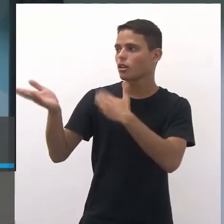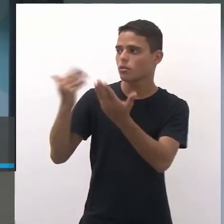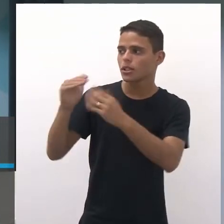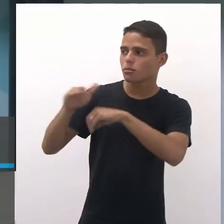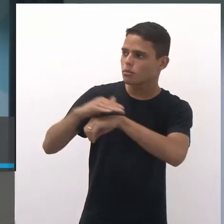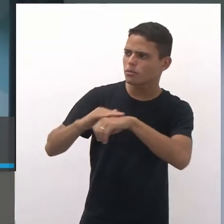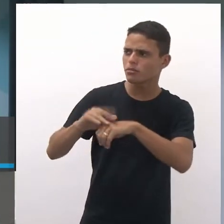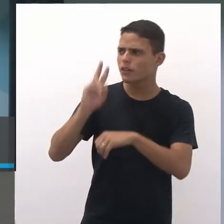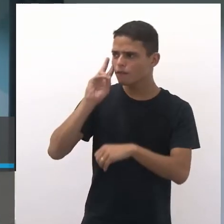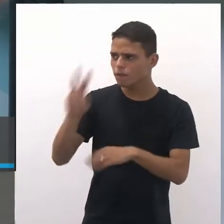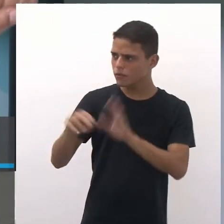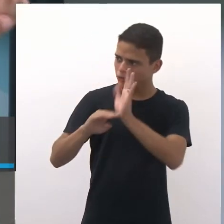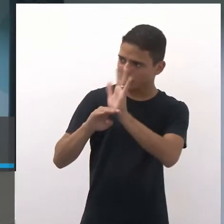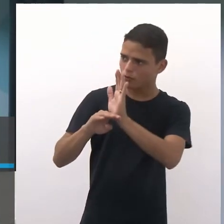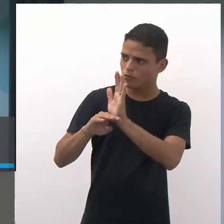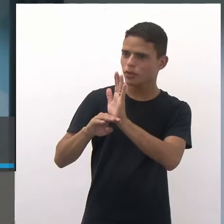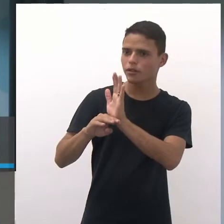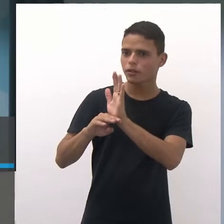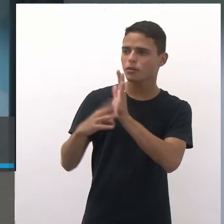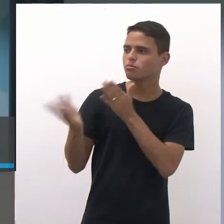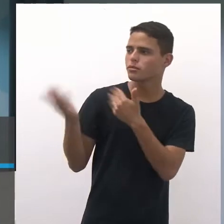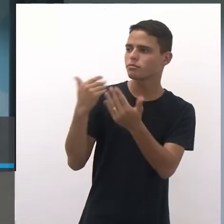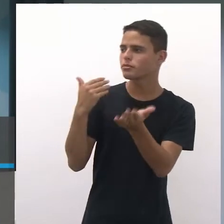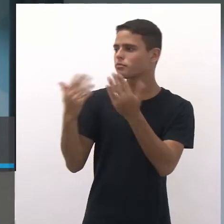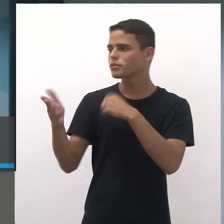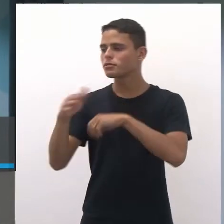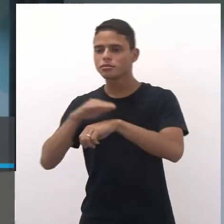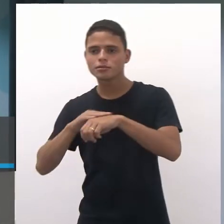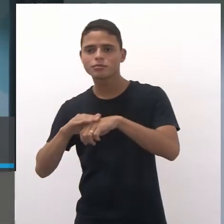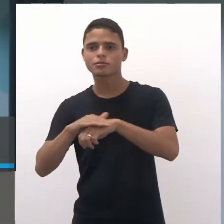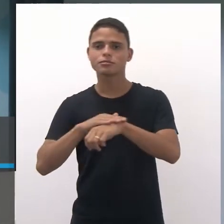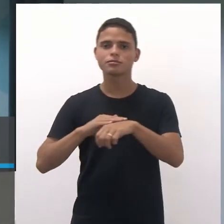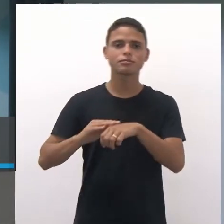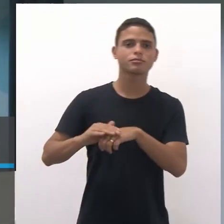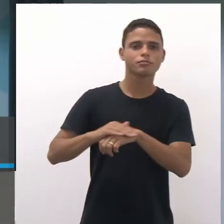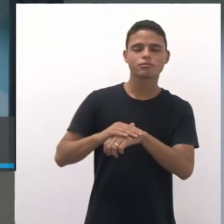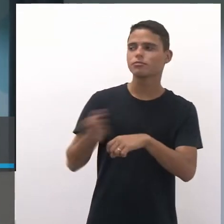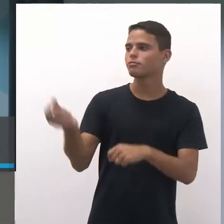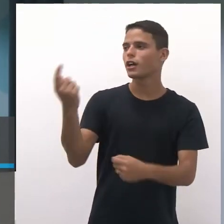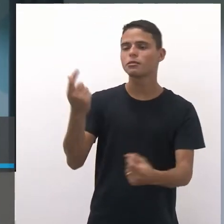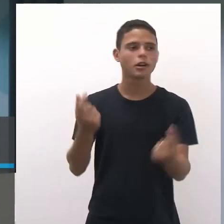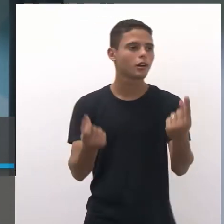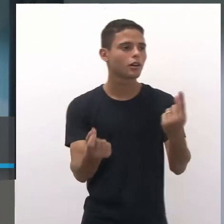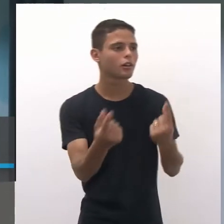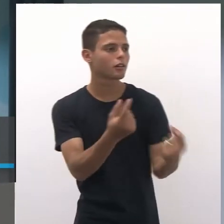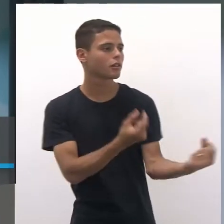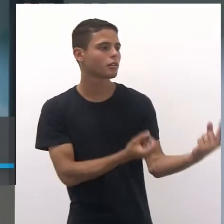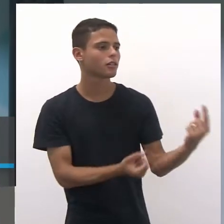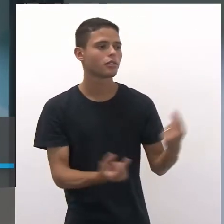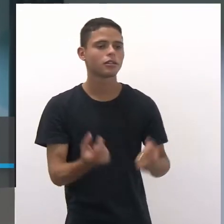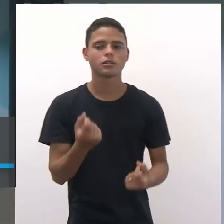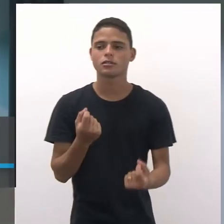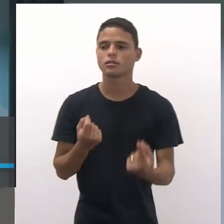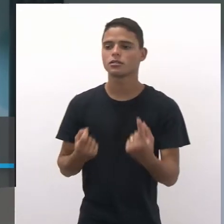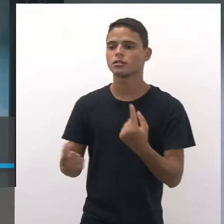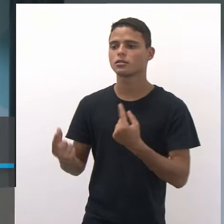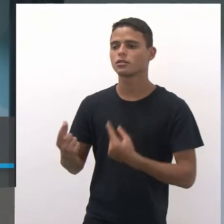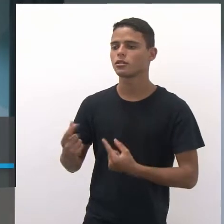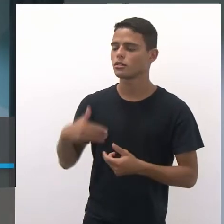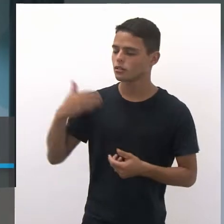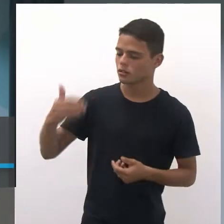ia puxando uma cena ou outra, aí eu percebia que no início um tinha assistido, 2, 3, mas que no